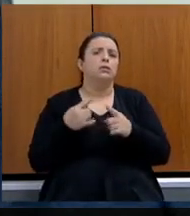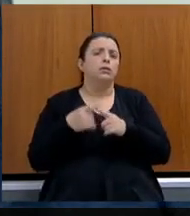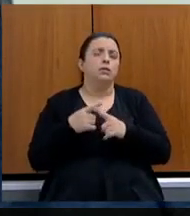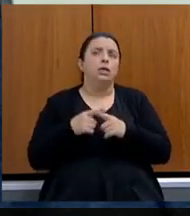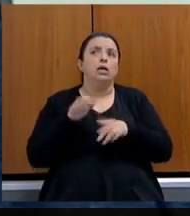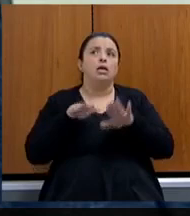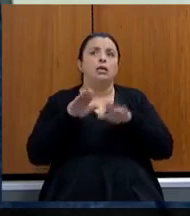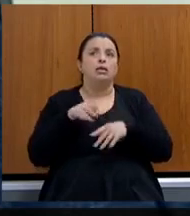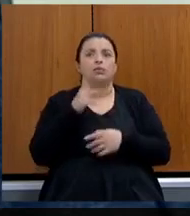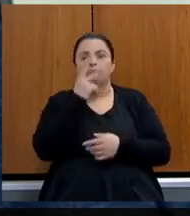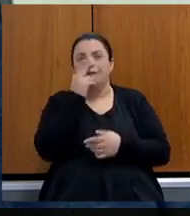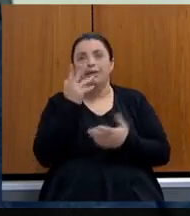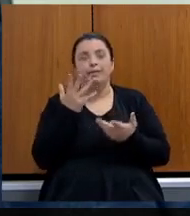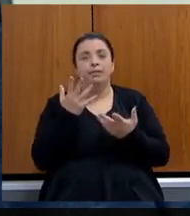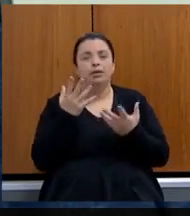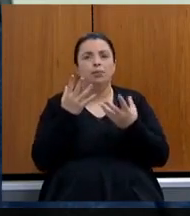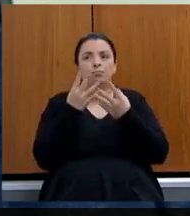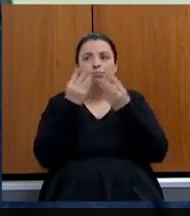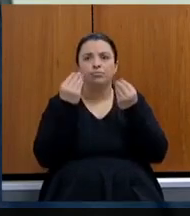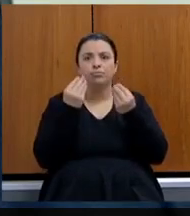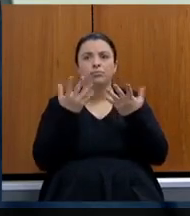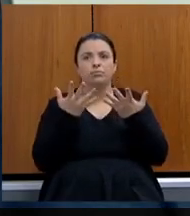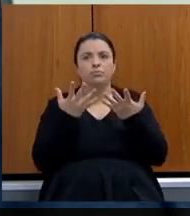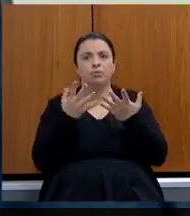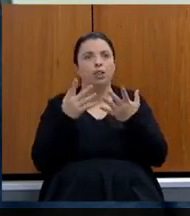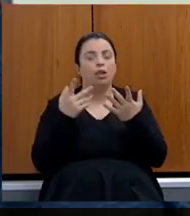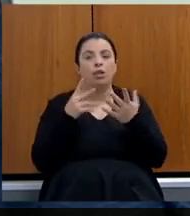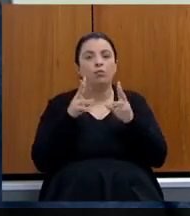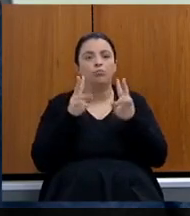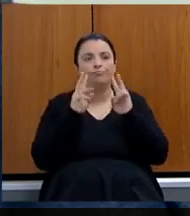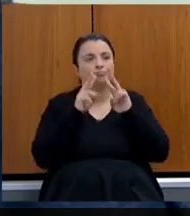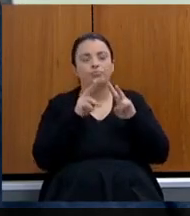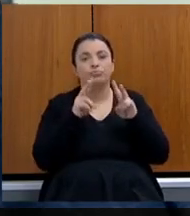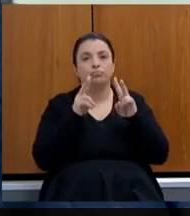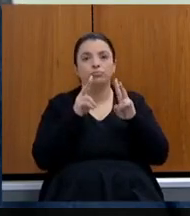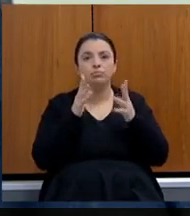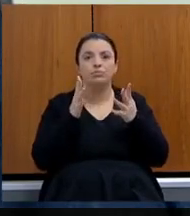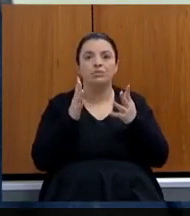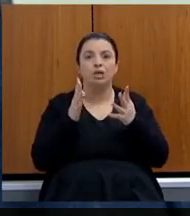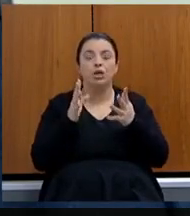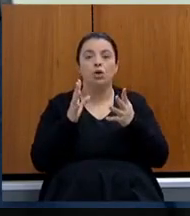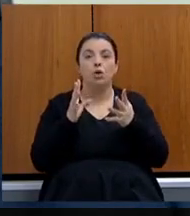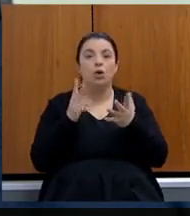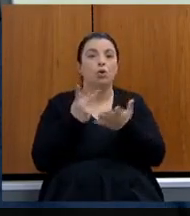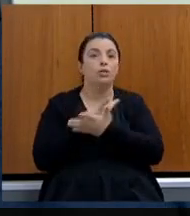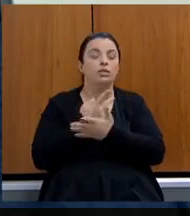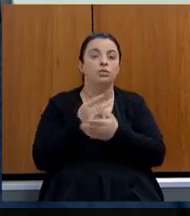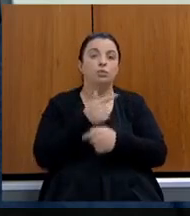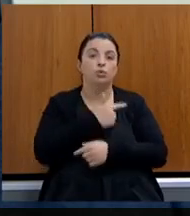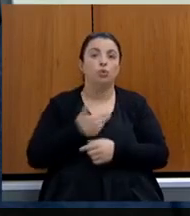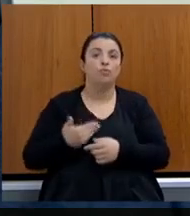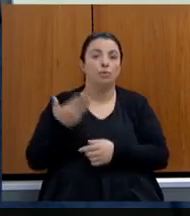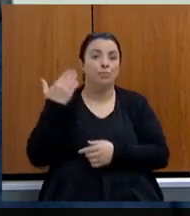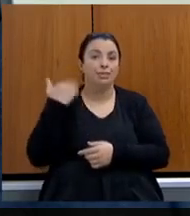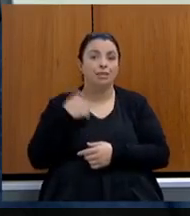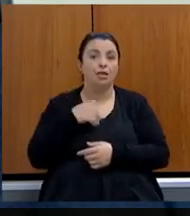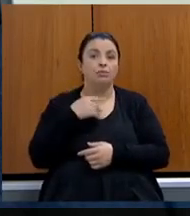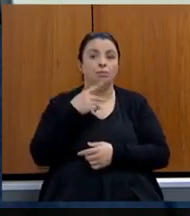parece que passa despercebido é uma situação anterior e